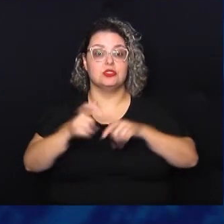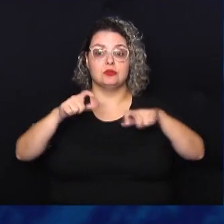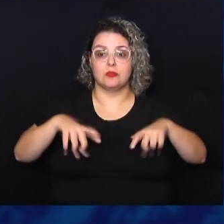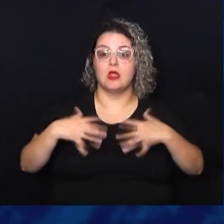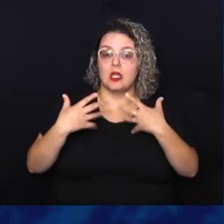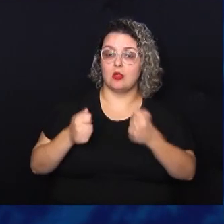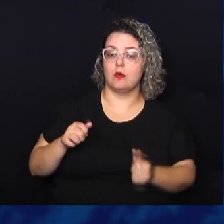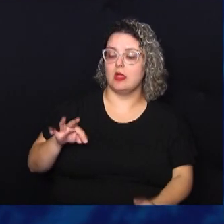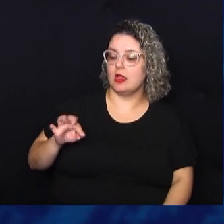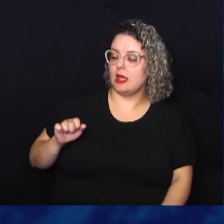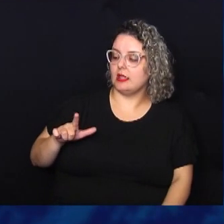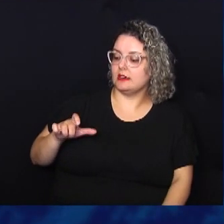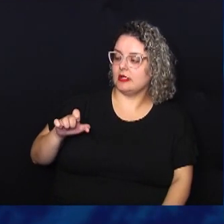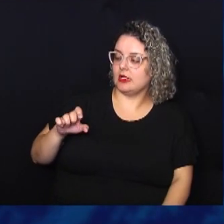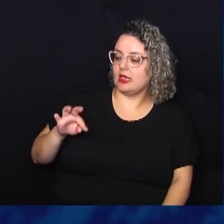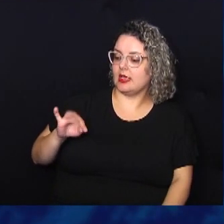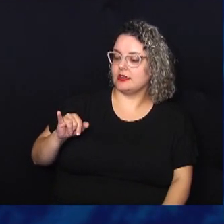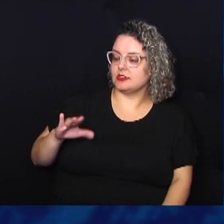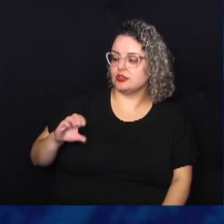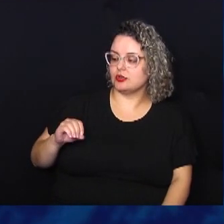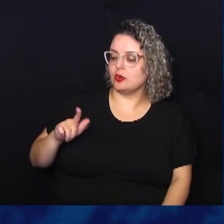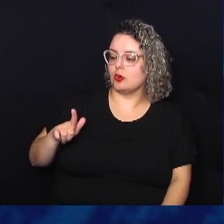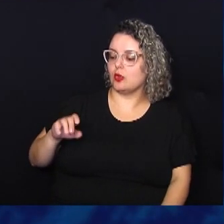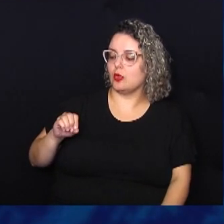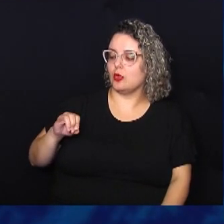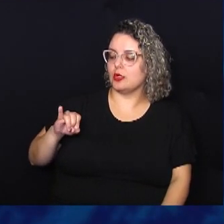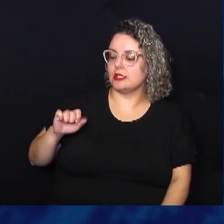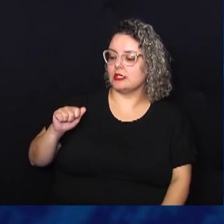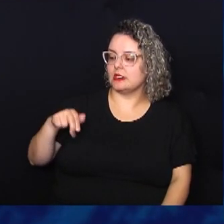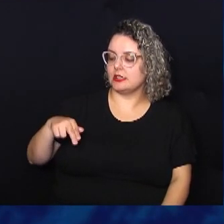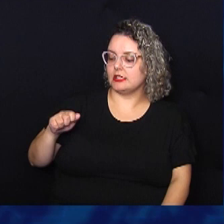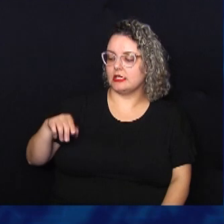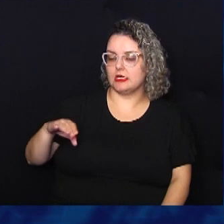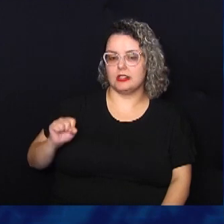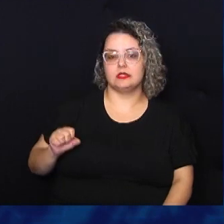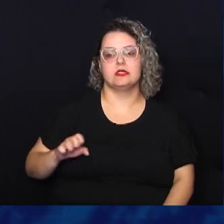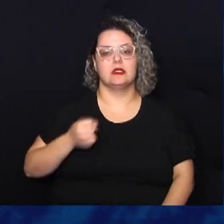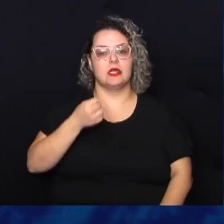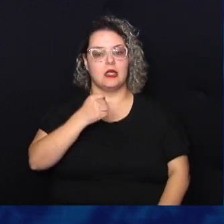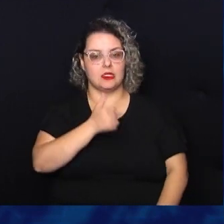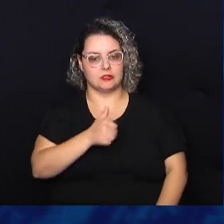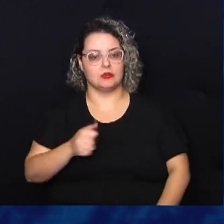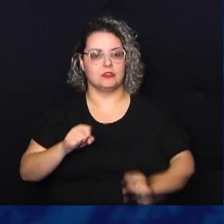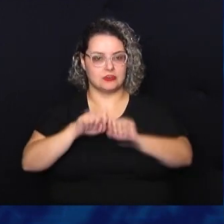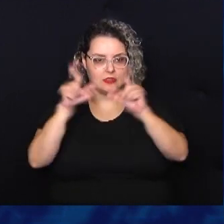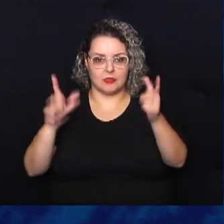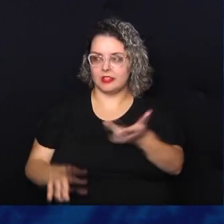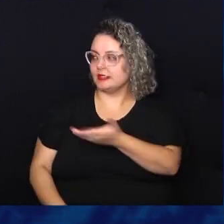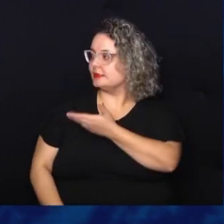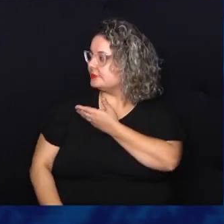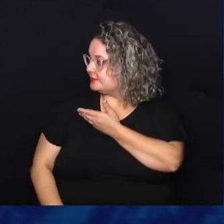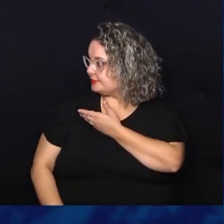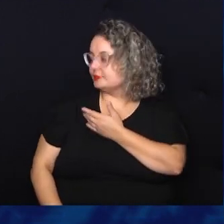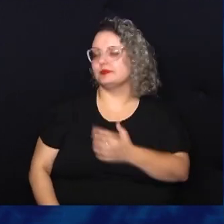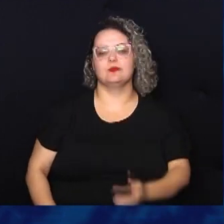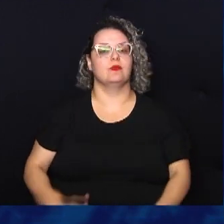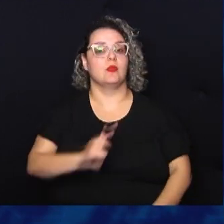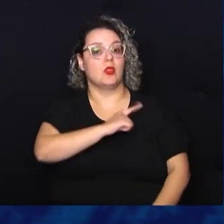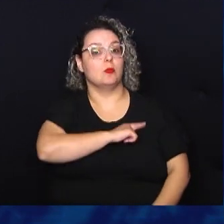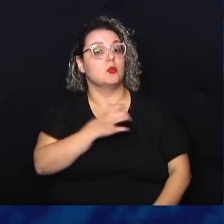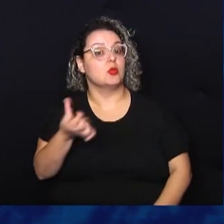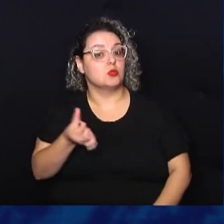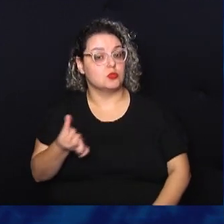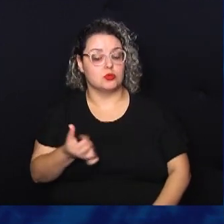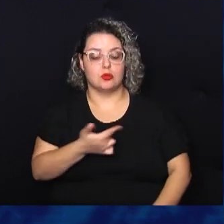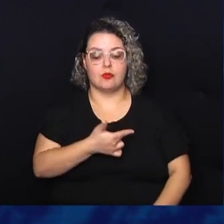Atlético Goianiense no Brinco de Ouro, às 11 horas da manhã, você já vê aí na sua tela. Bugre é o 6º colocado com